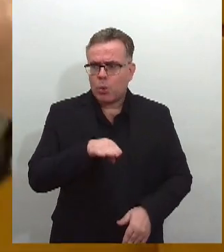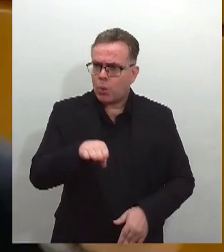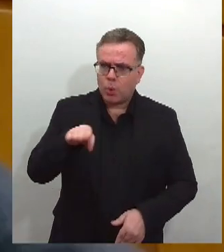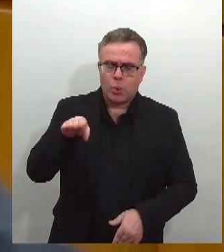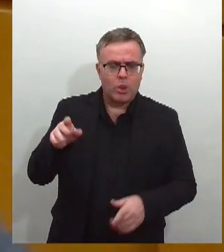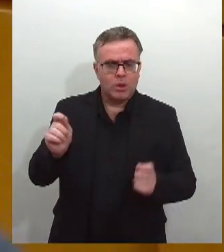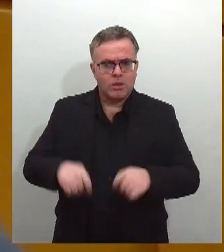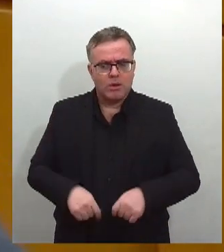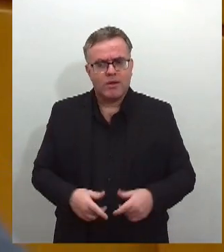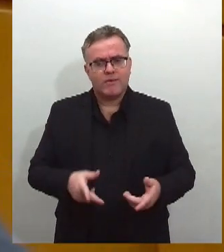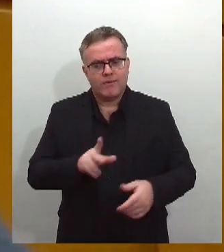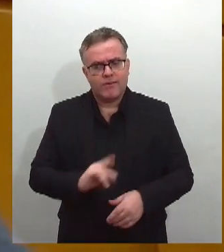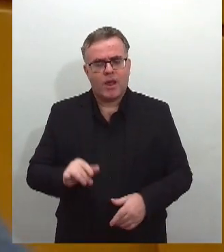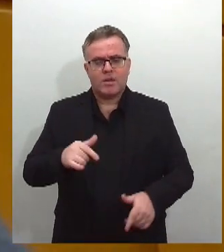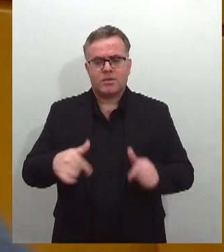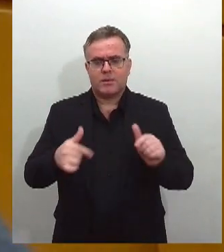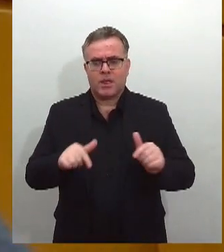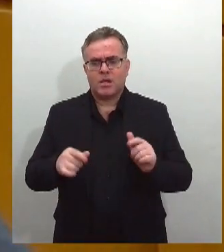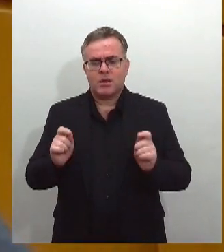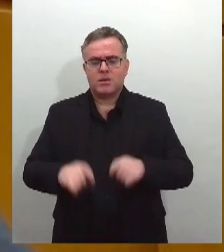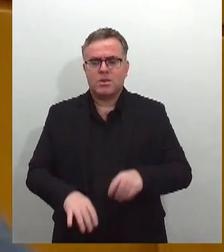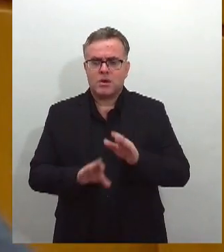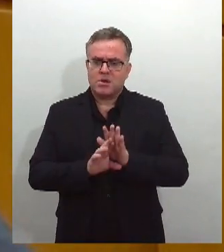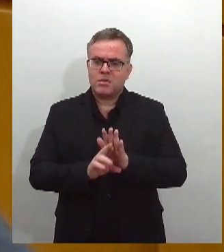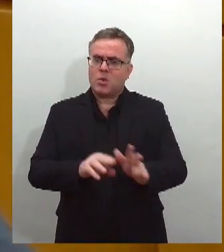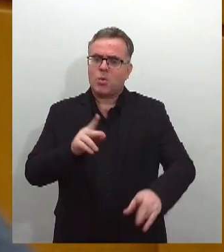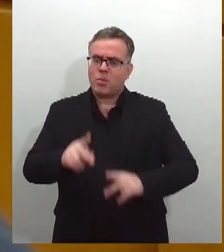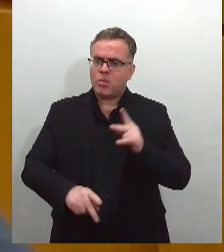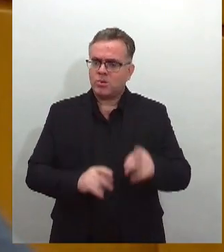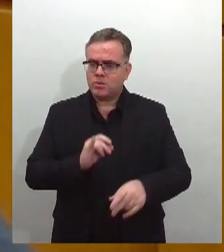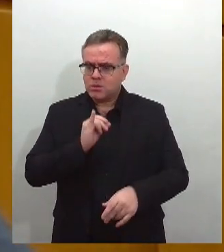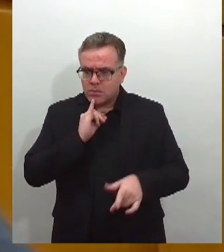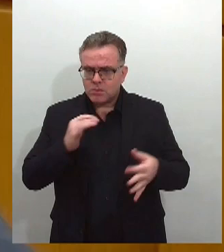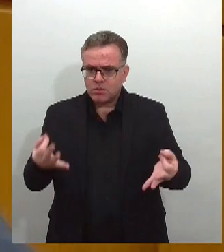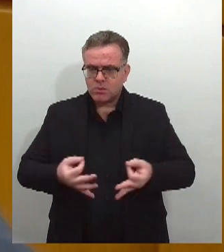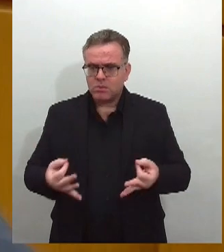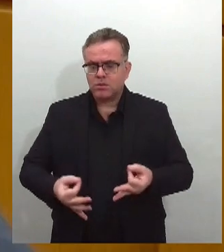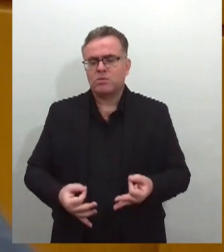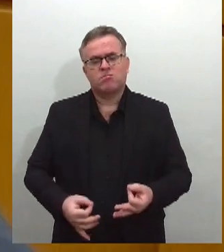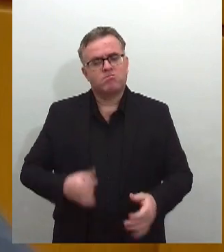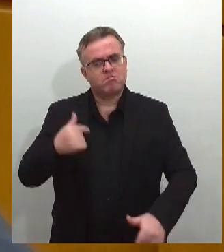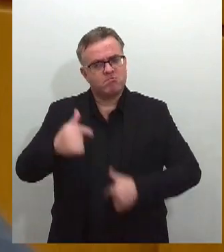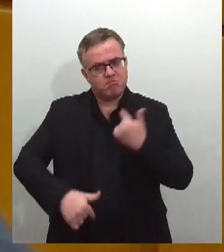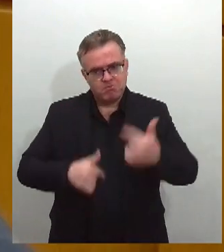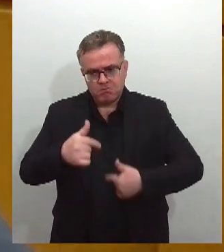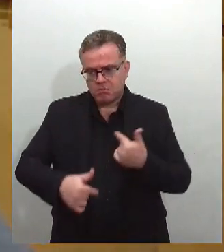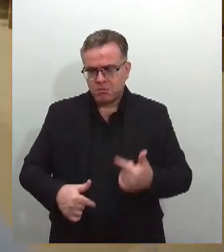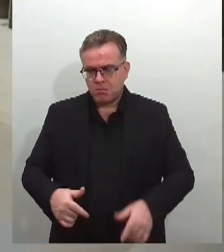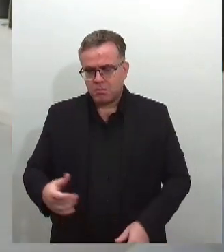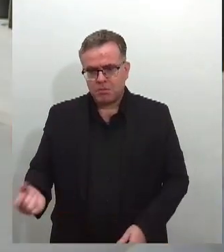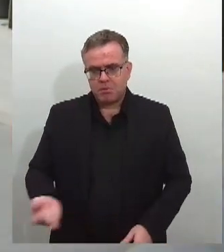para representar o nome de um povo que é extremamente trabalhador acima de tudo.